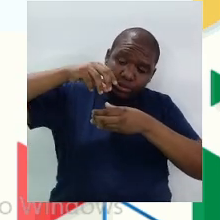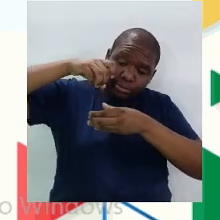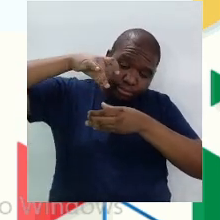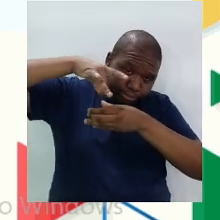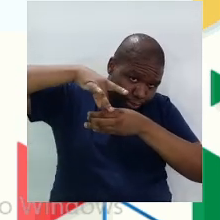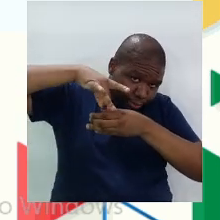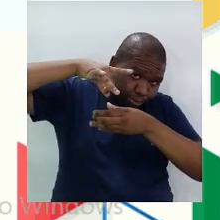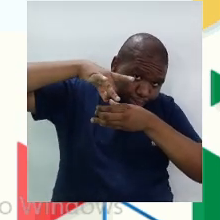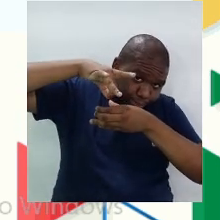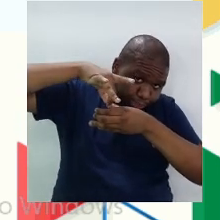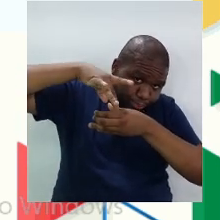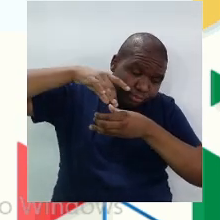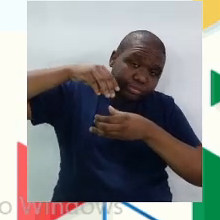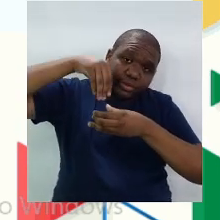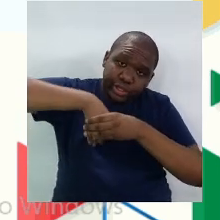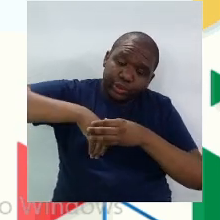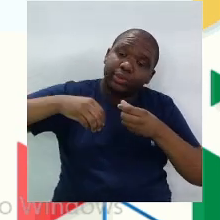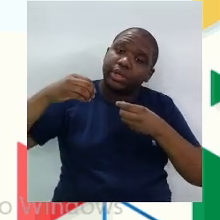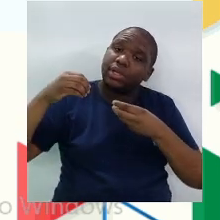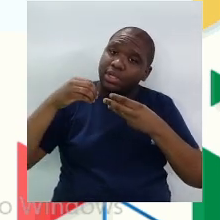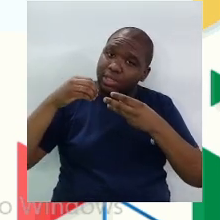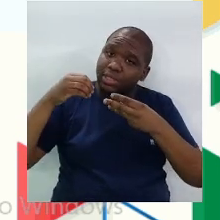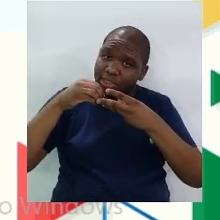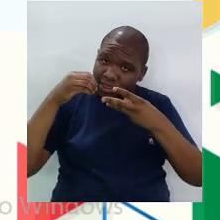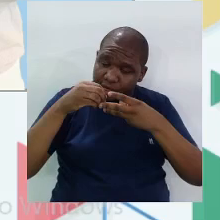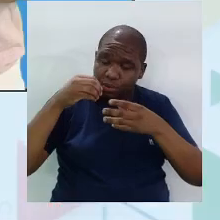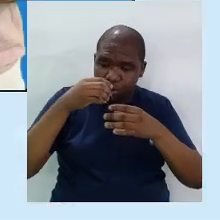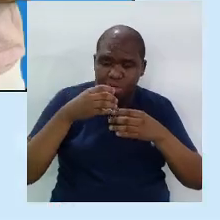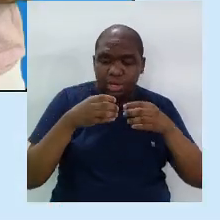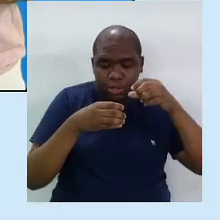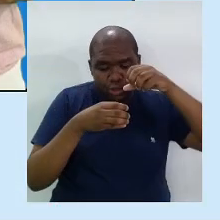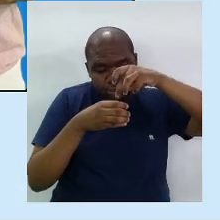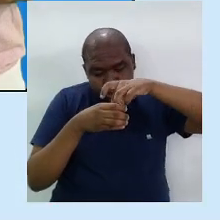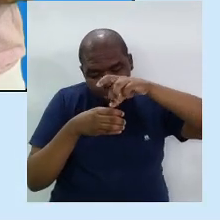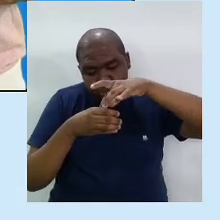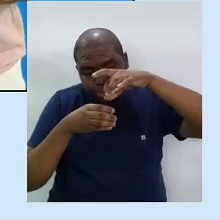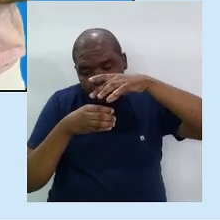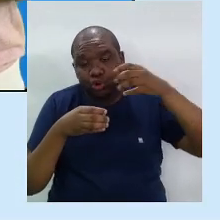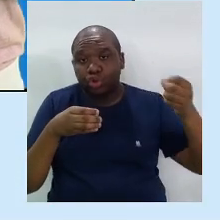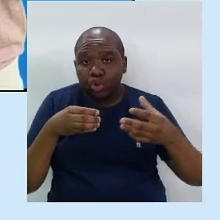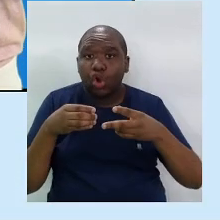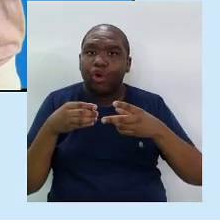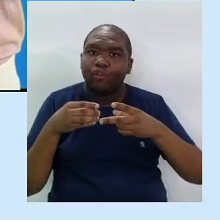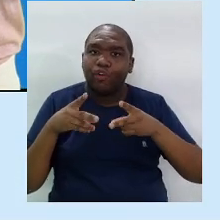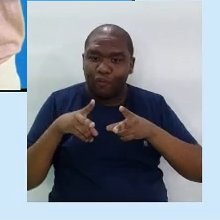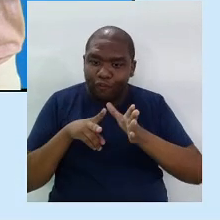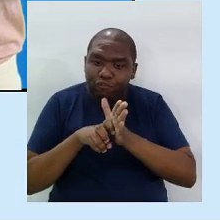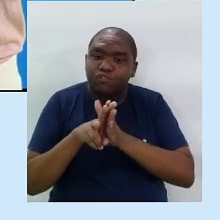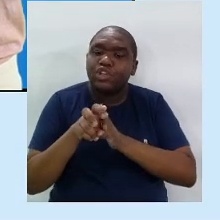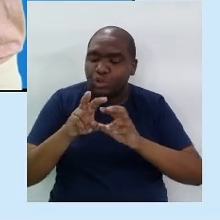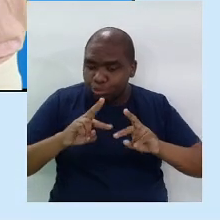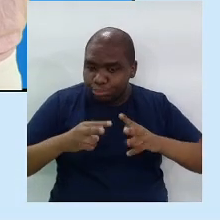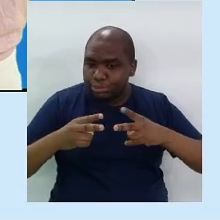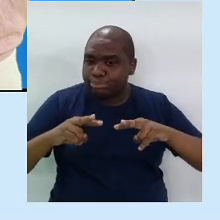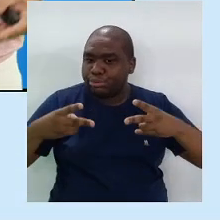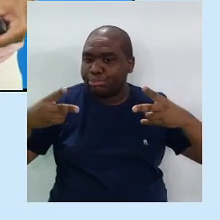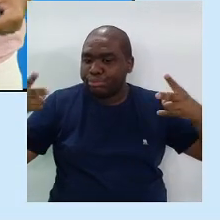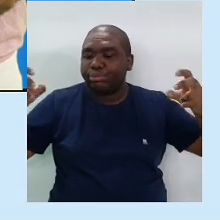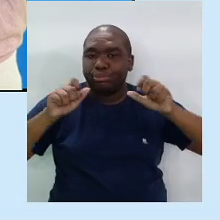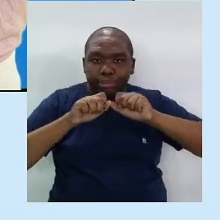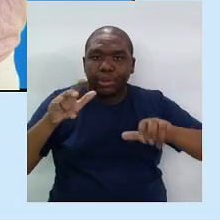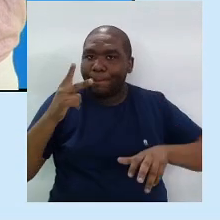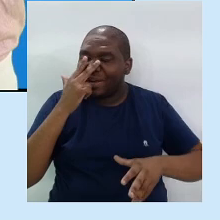material genético, vai se reproduzir, formando novos vírus, e esse vírus daí